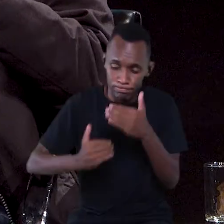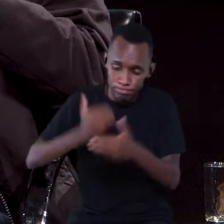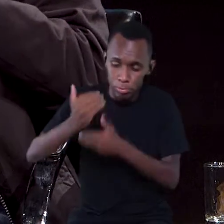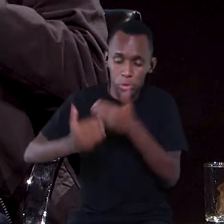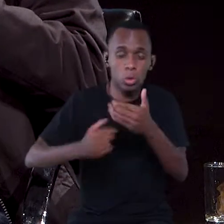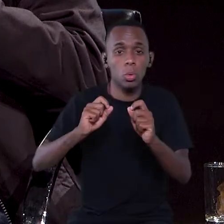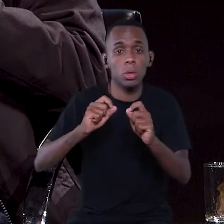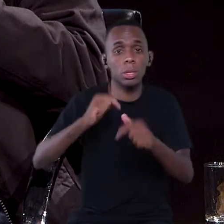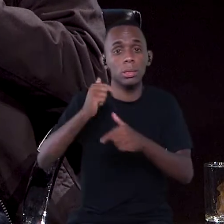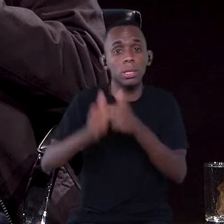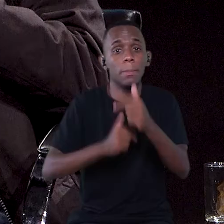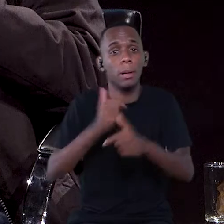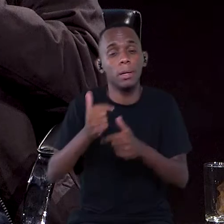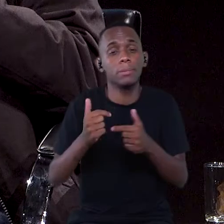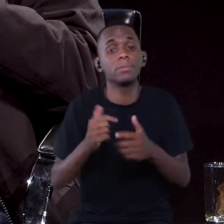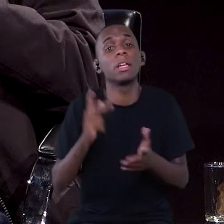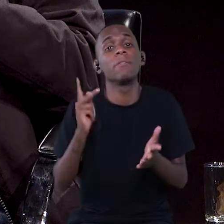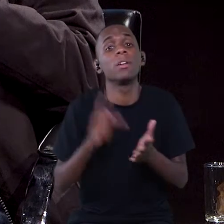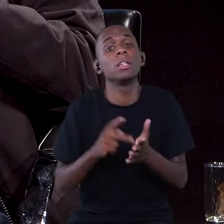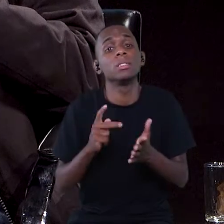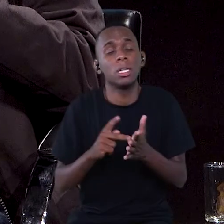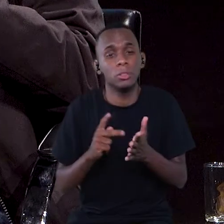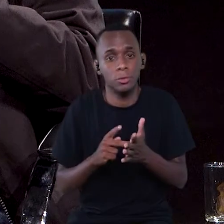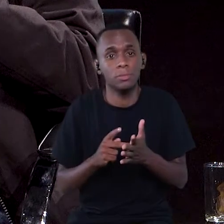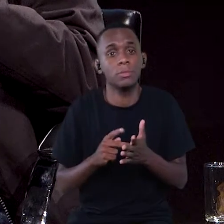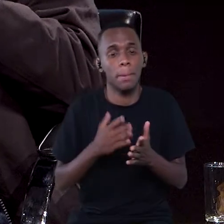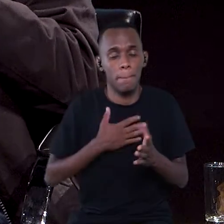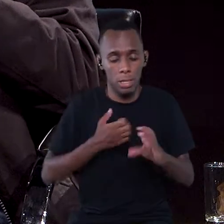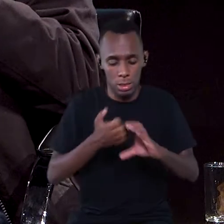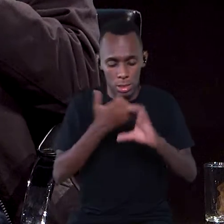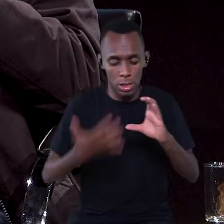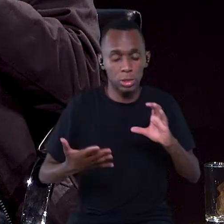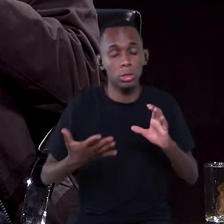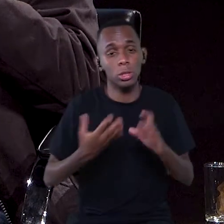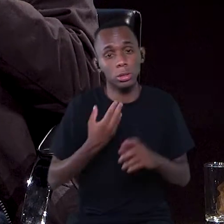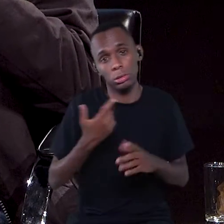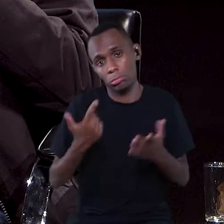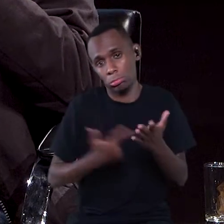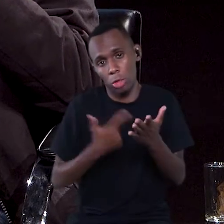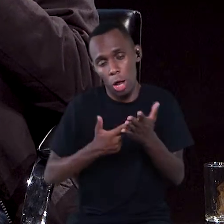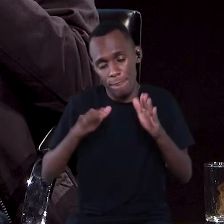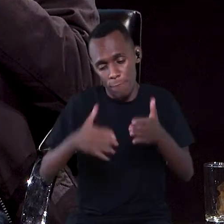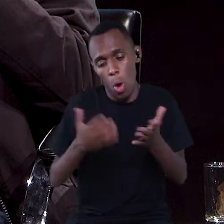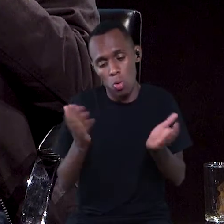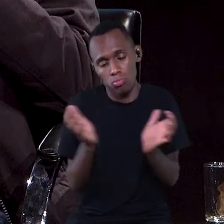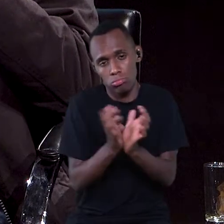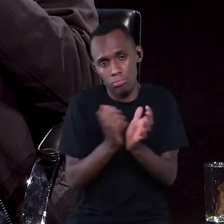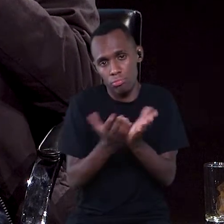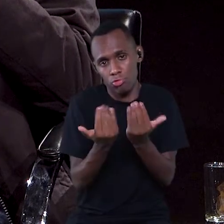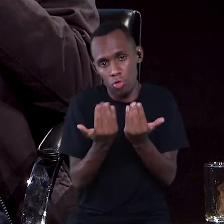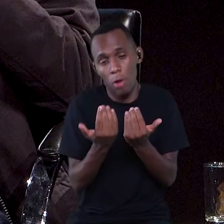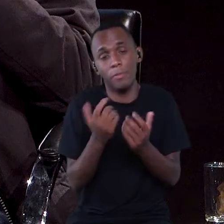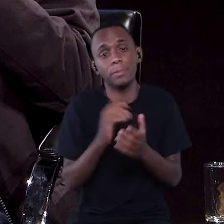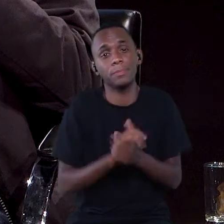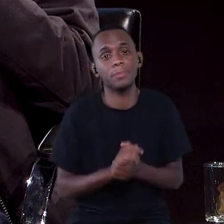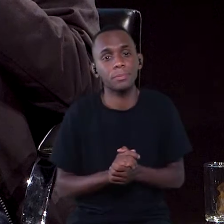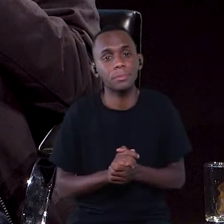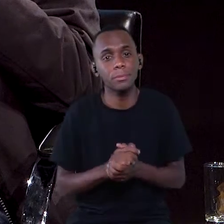a trabalhar, e é onde, na verdade, vem o meu estilo de literatura para o público jovem, né? O Lorca é um